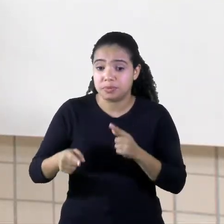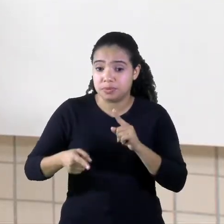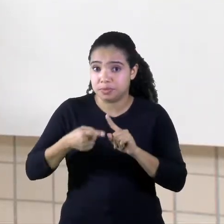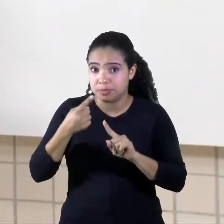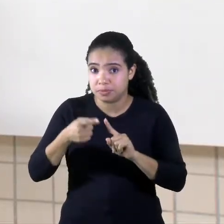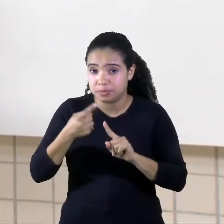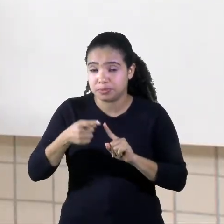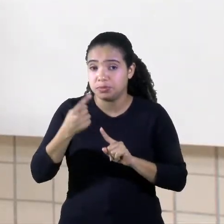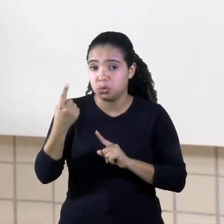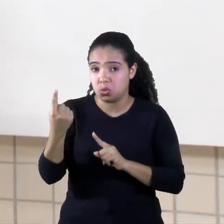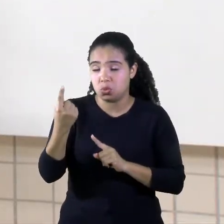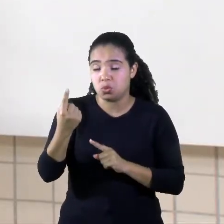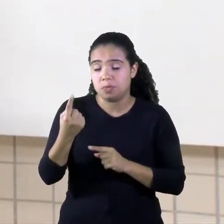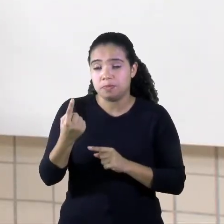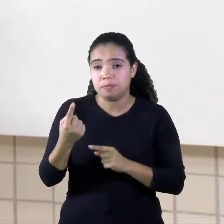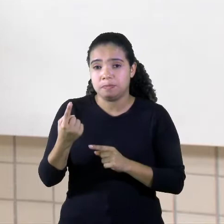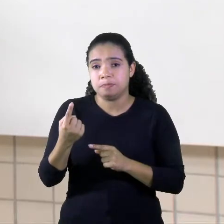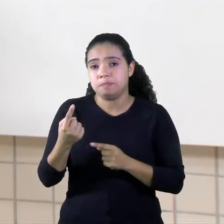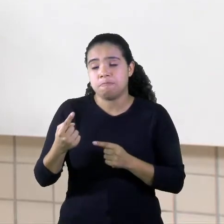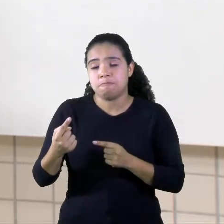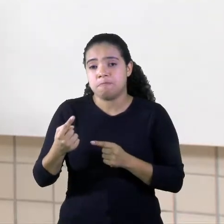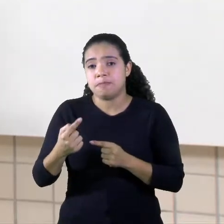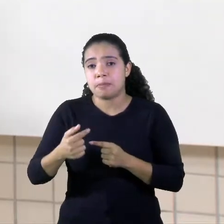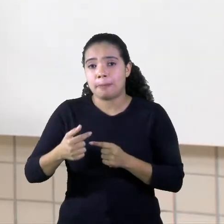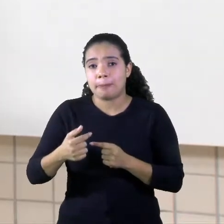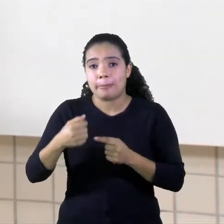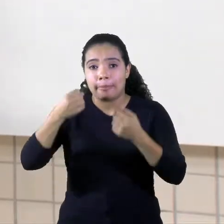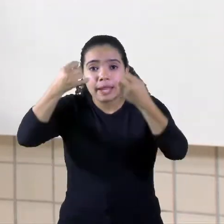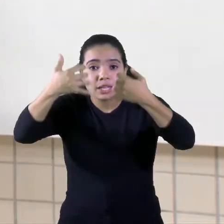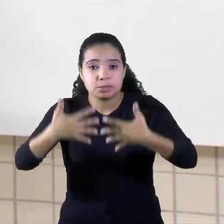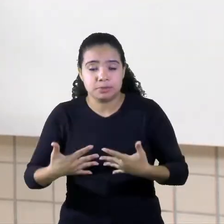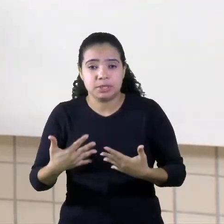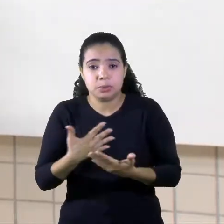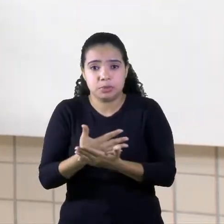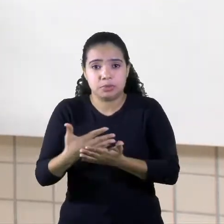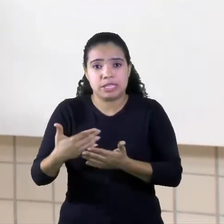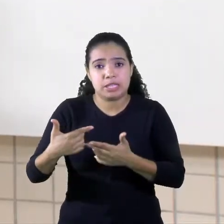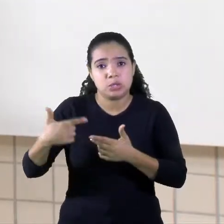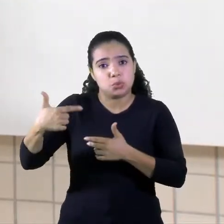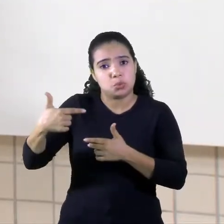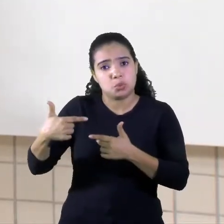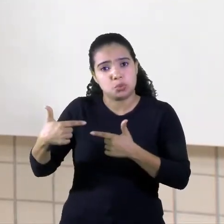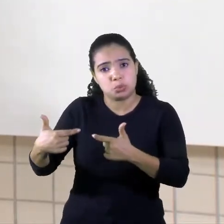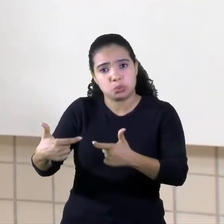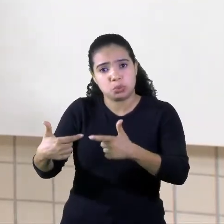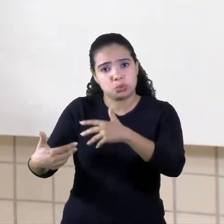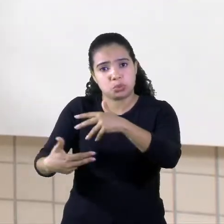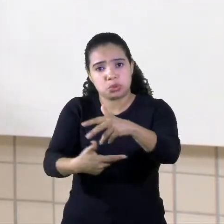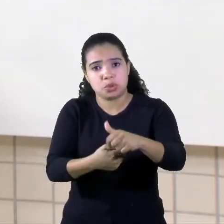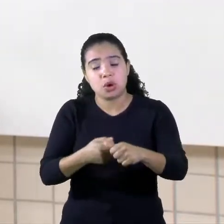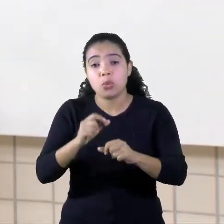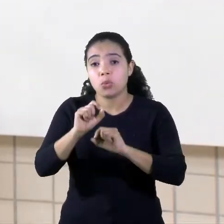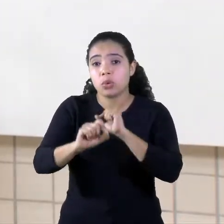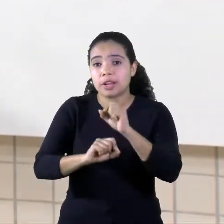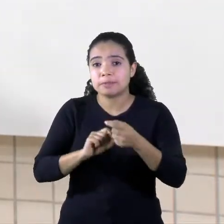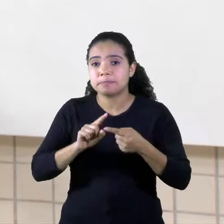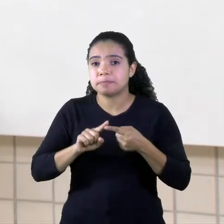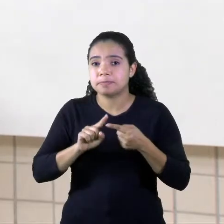Uma das causas que nós podemos destacar para iniciar a Segunda Guerra Mundial foi uma ideia chamada